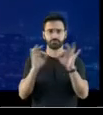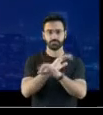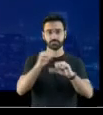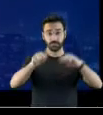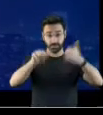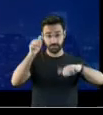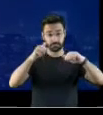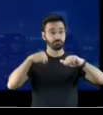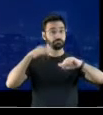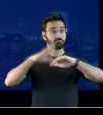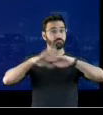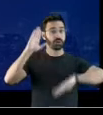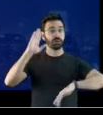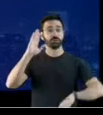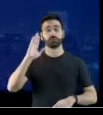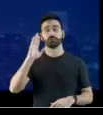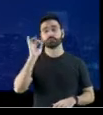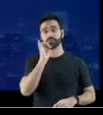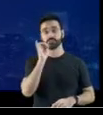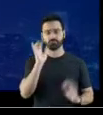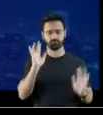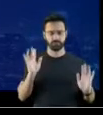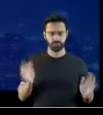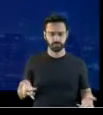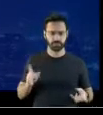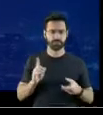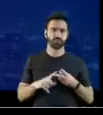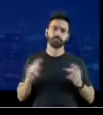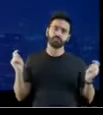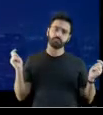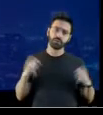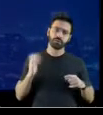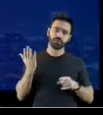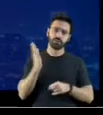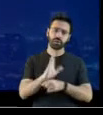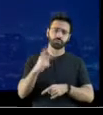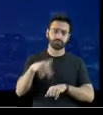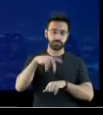superior até mesmo pelas contribuições que pode trazer ao país